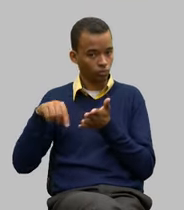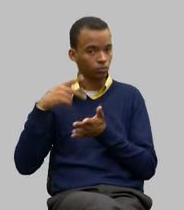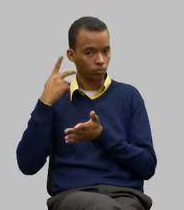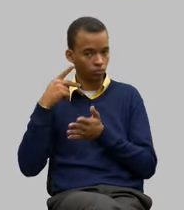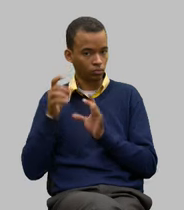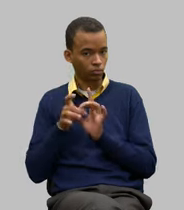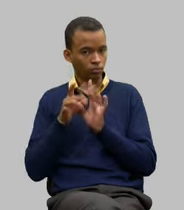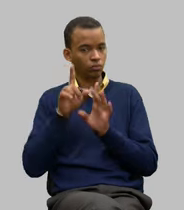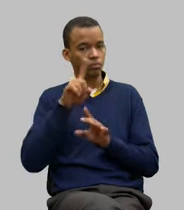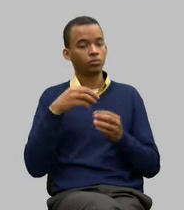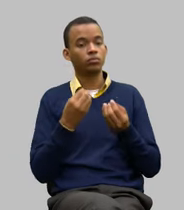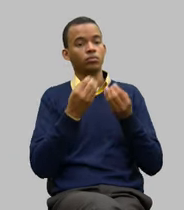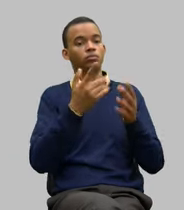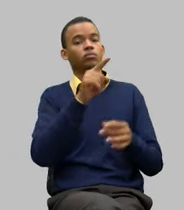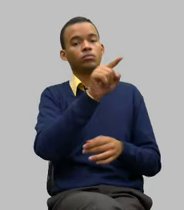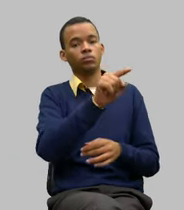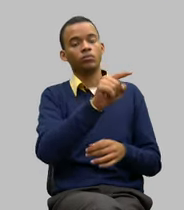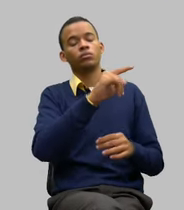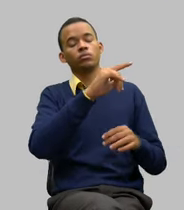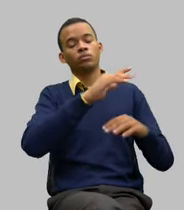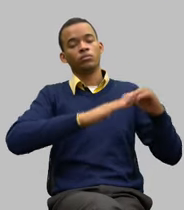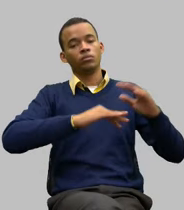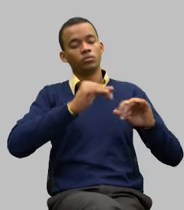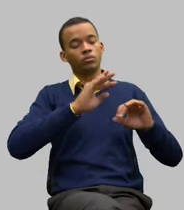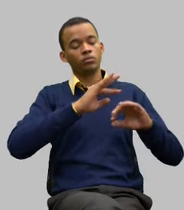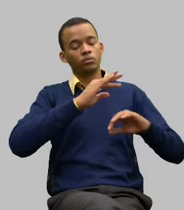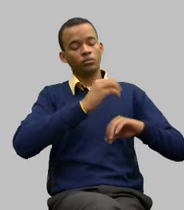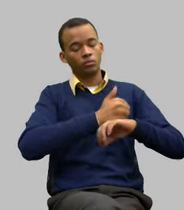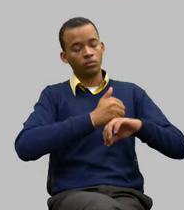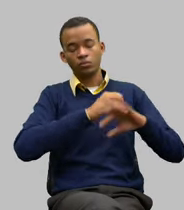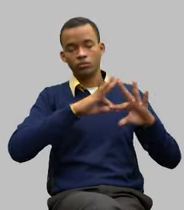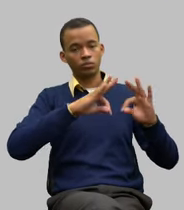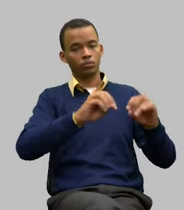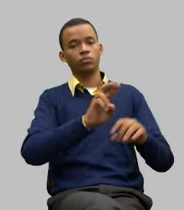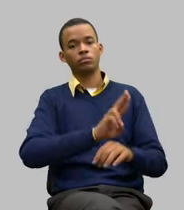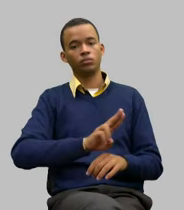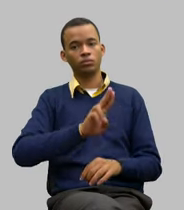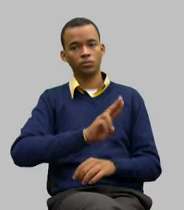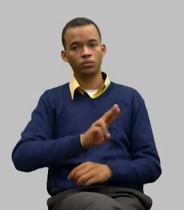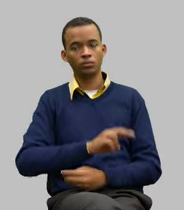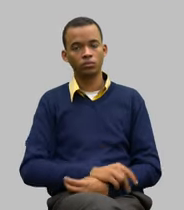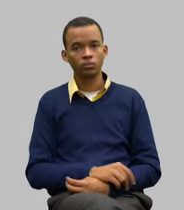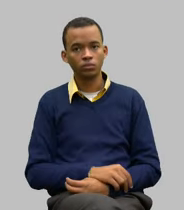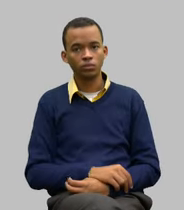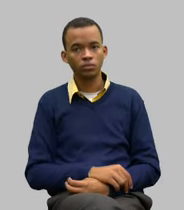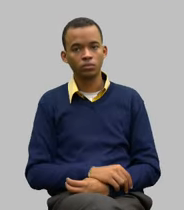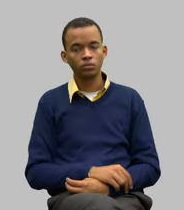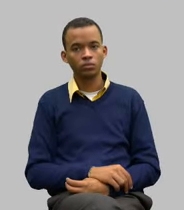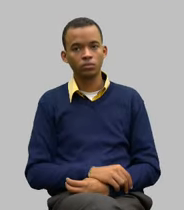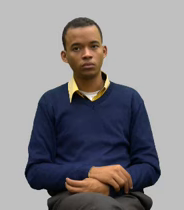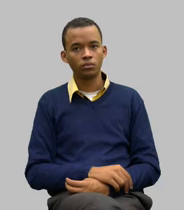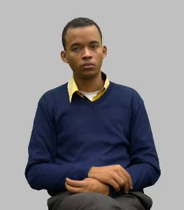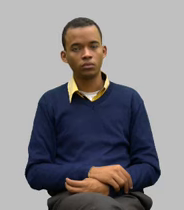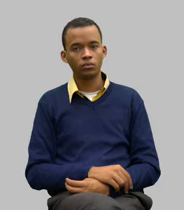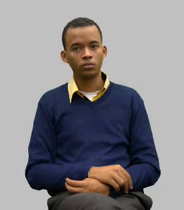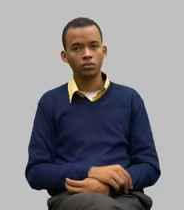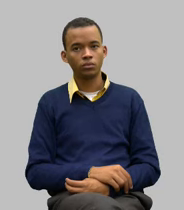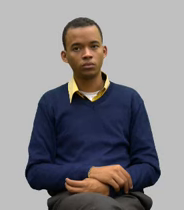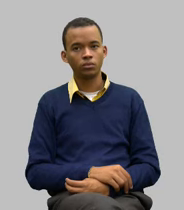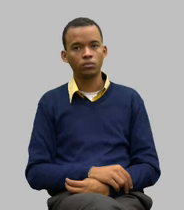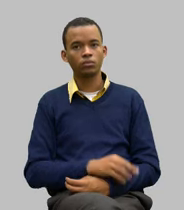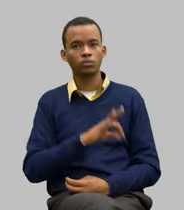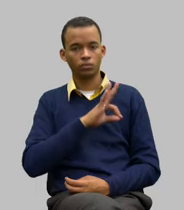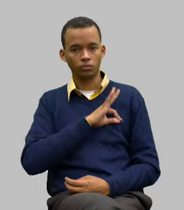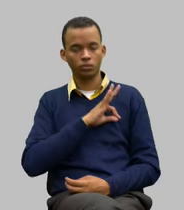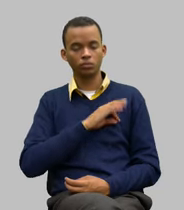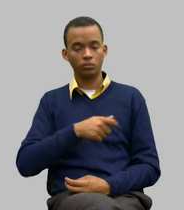esse equipamento Então gostaria que da atenção do Senhor adoção exclusiva do formato de cogestão em unidade só educativa do Estado exercido poder de polícia pelo